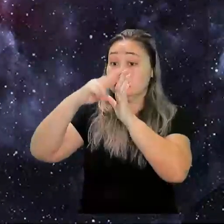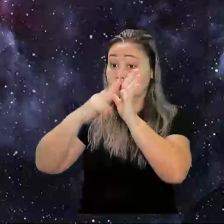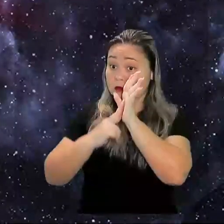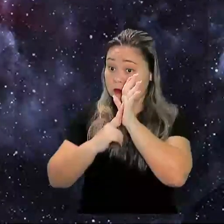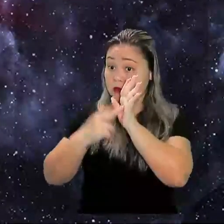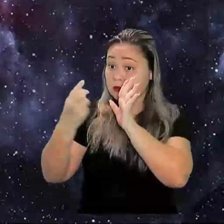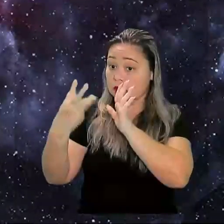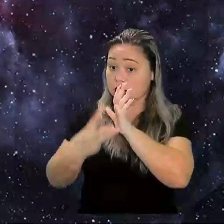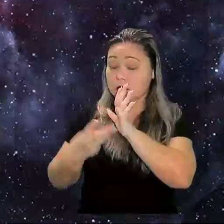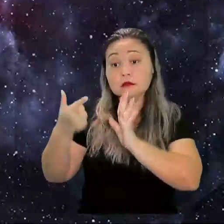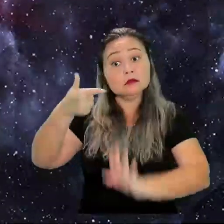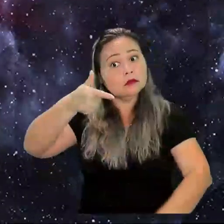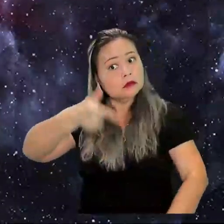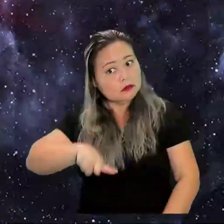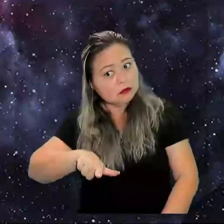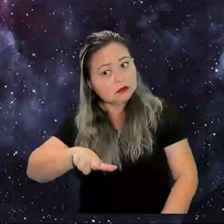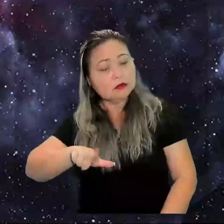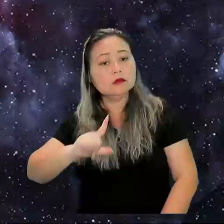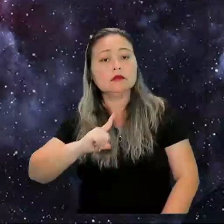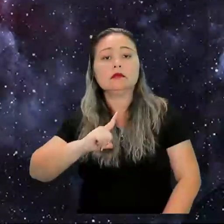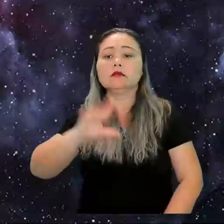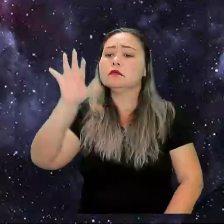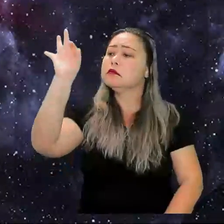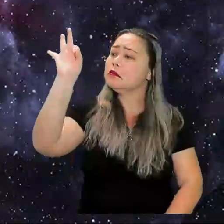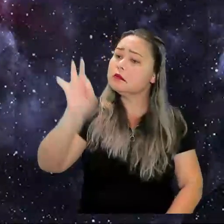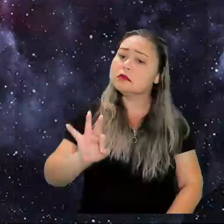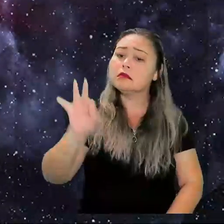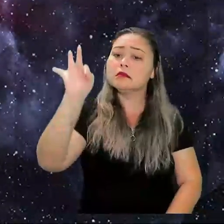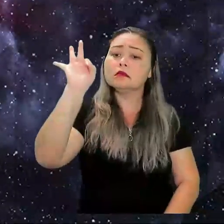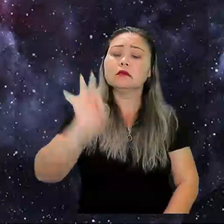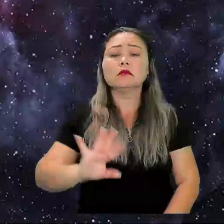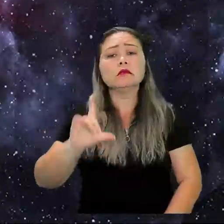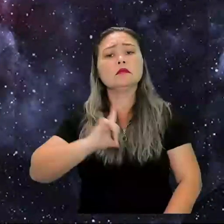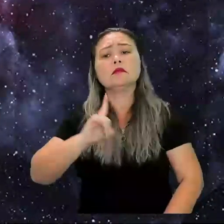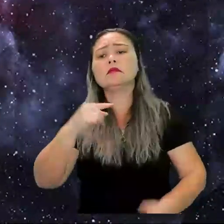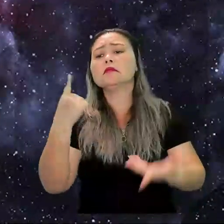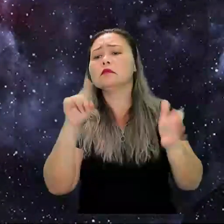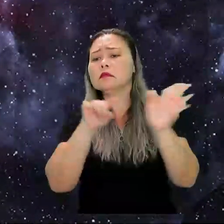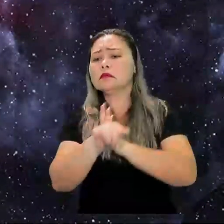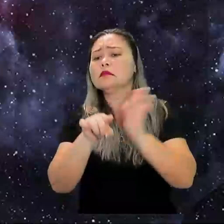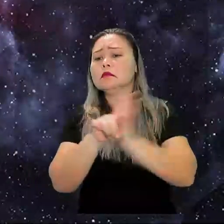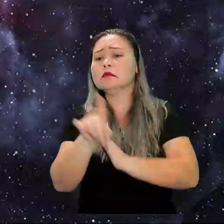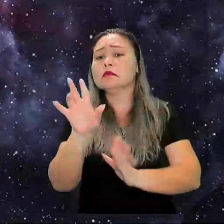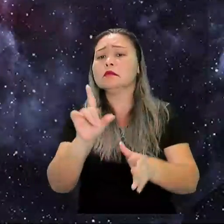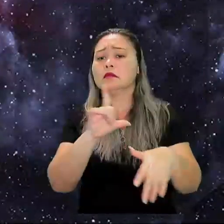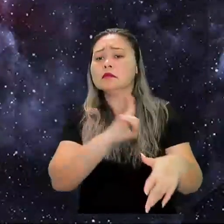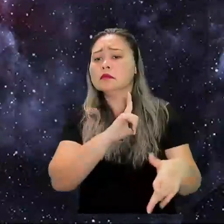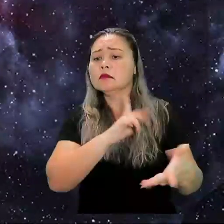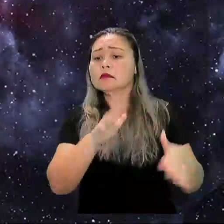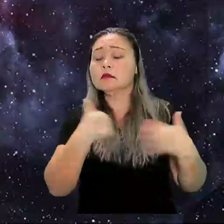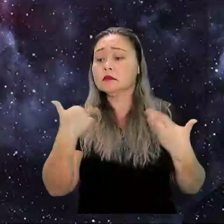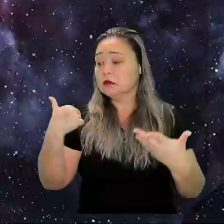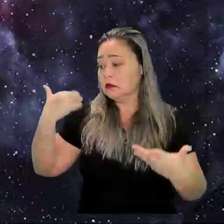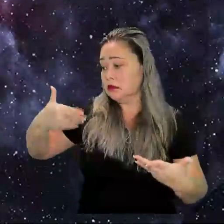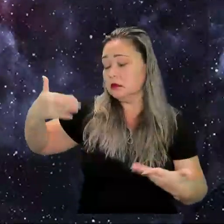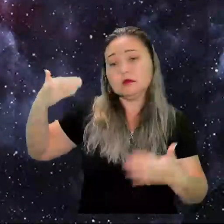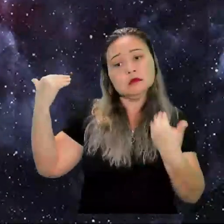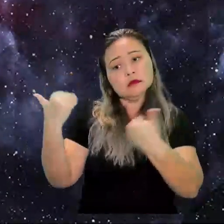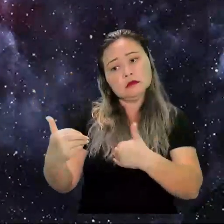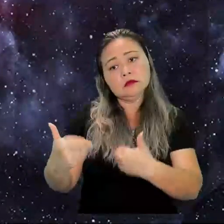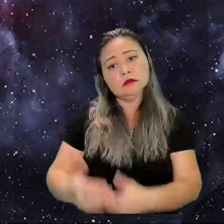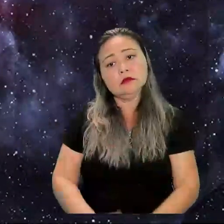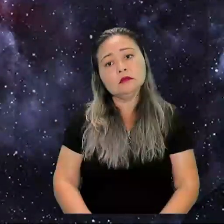novo, né? A gente trabalhou de novo com razão, com porcentagem, tem muitas questões nesse formato, né? Eu estava olhando as últimas